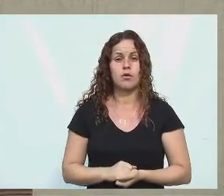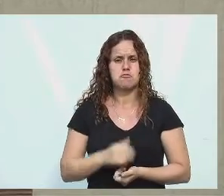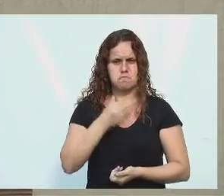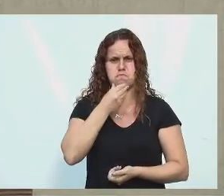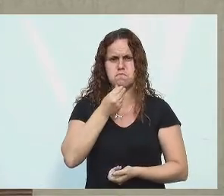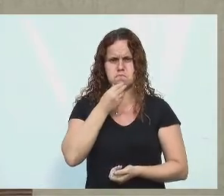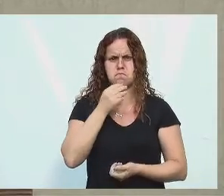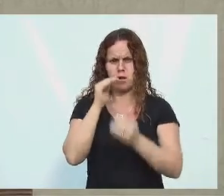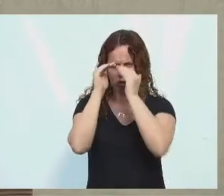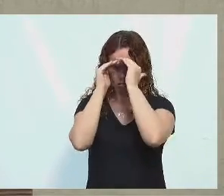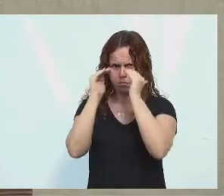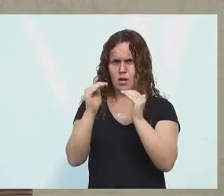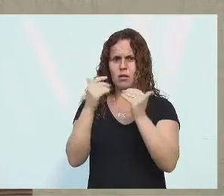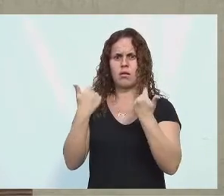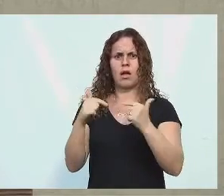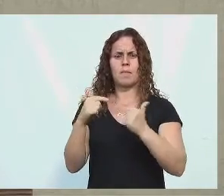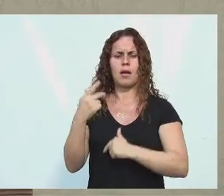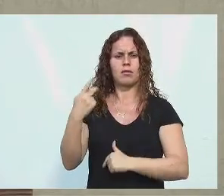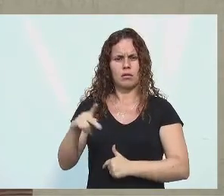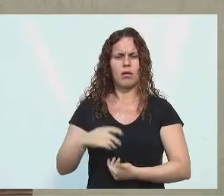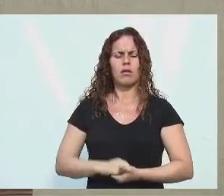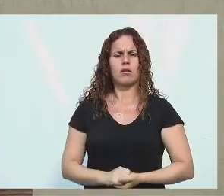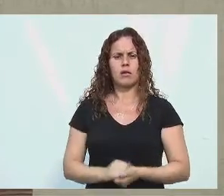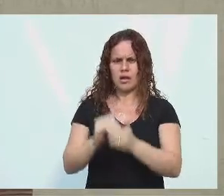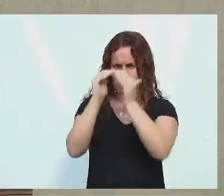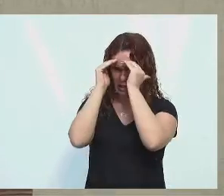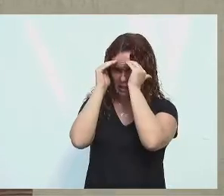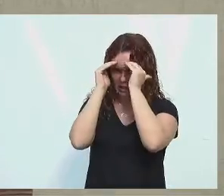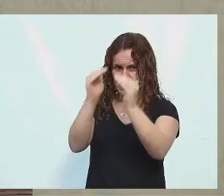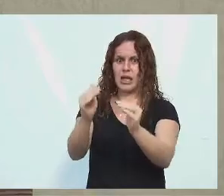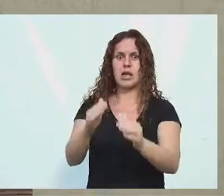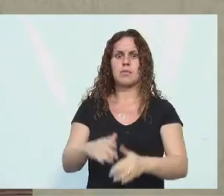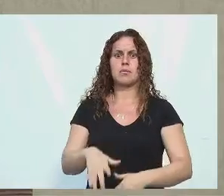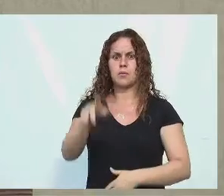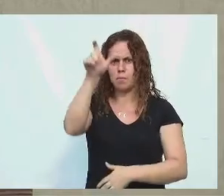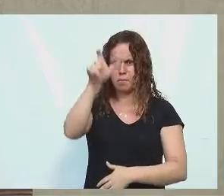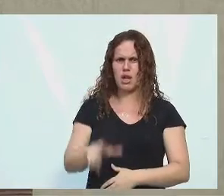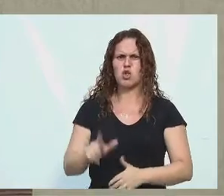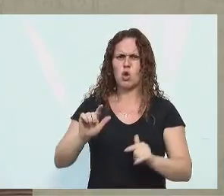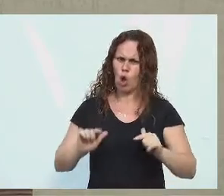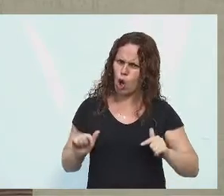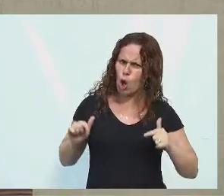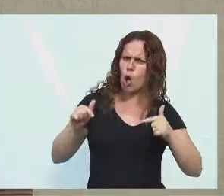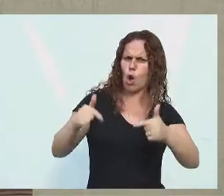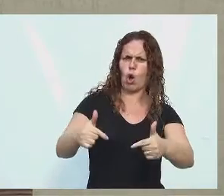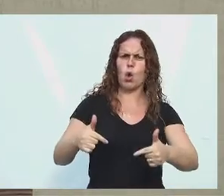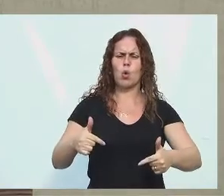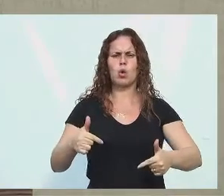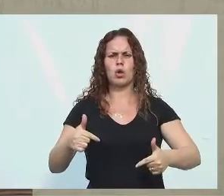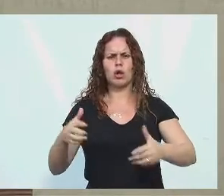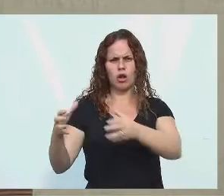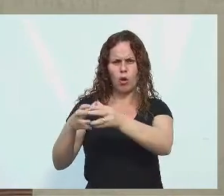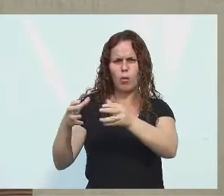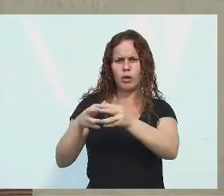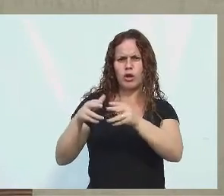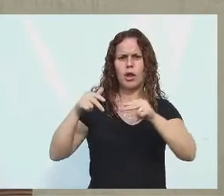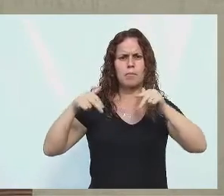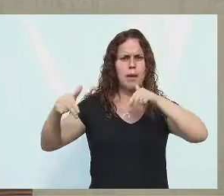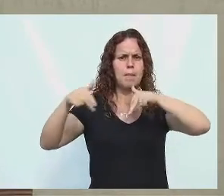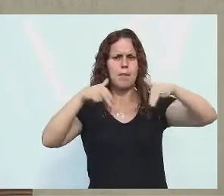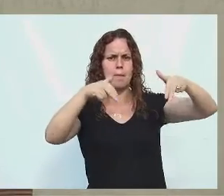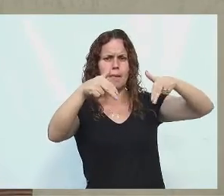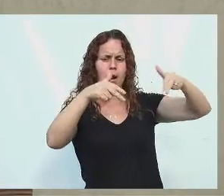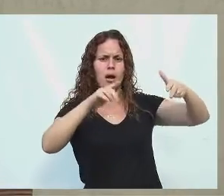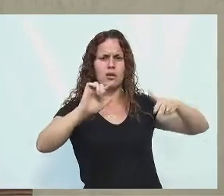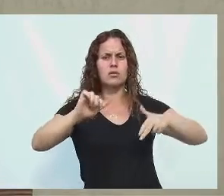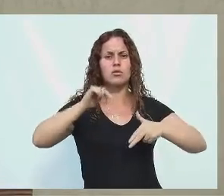respeito, respeito o trabalho dele, vereadores, respeito. É um camarada que realmente luta muito, corre muito pela comunidade. Só que ele usou